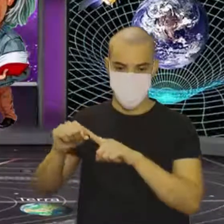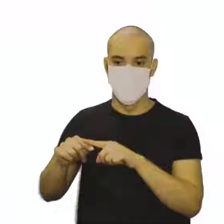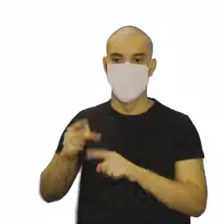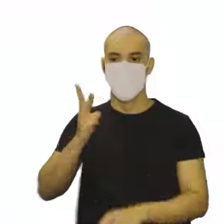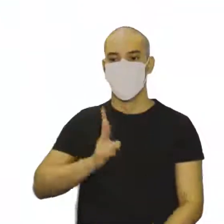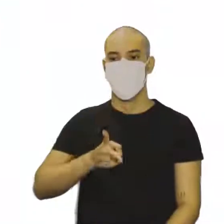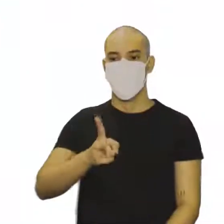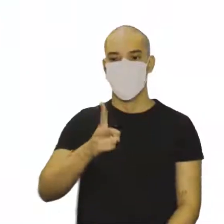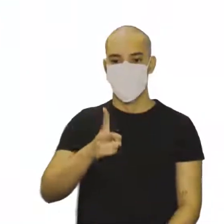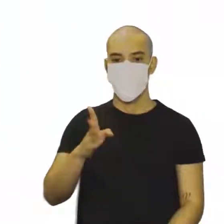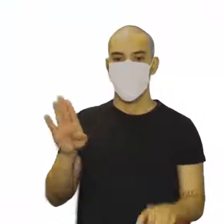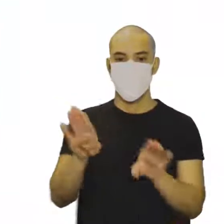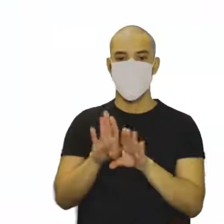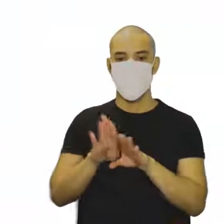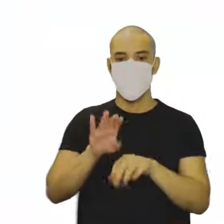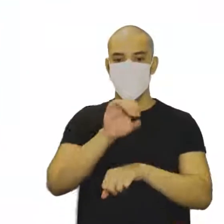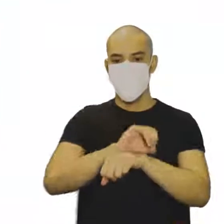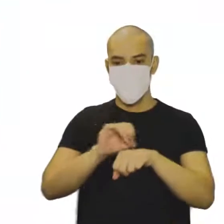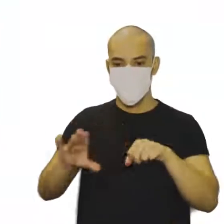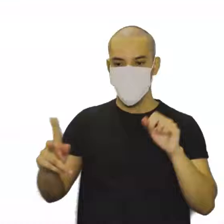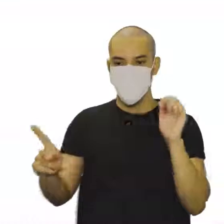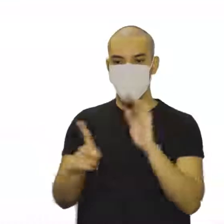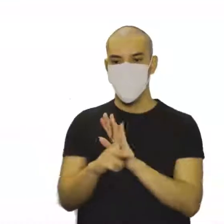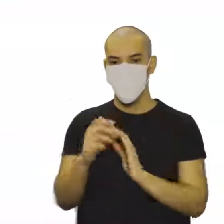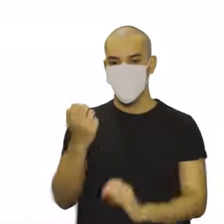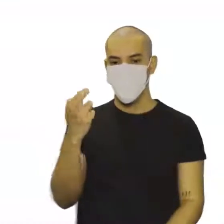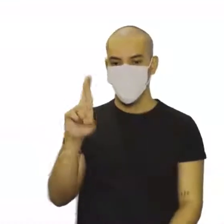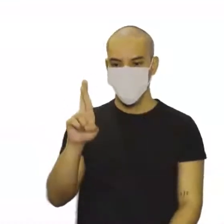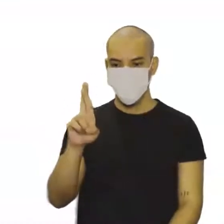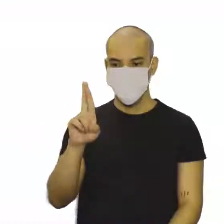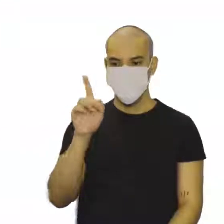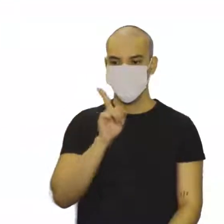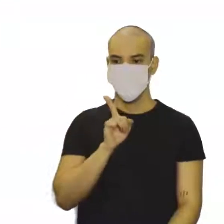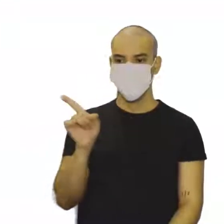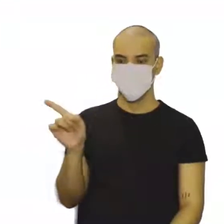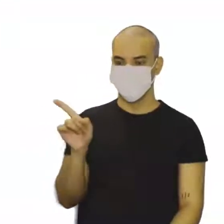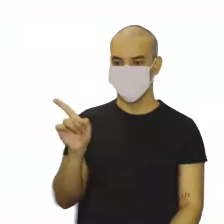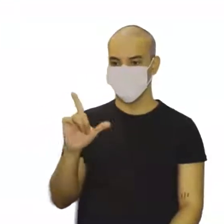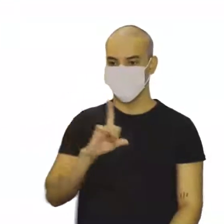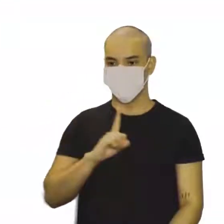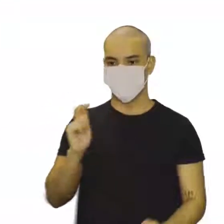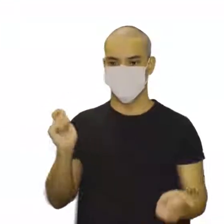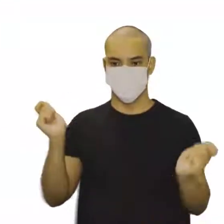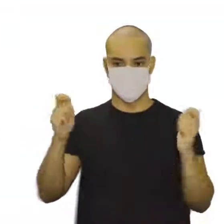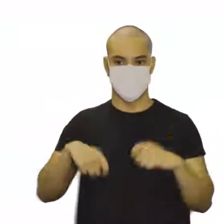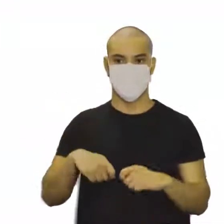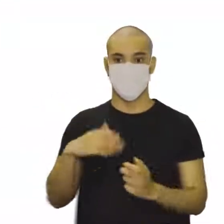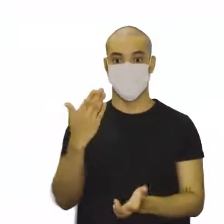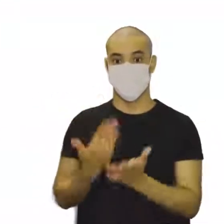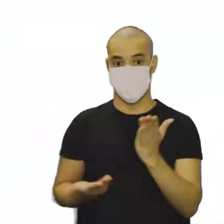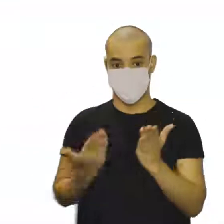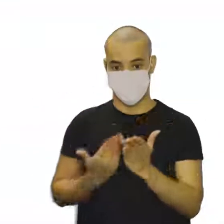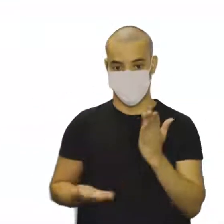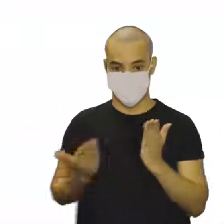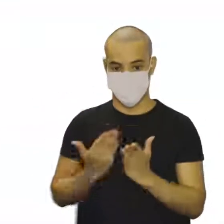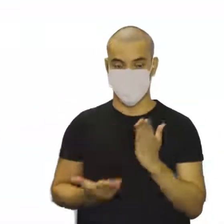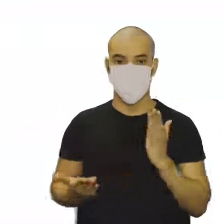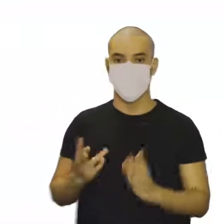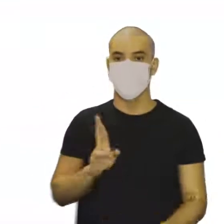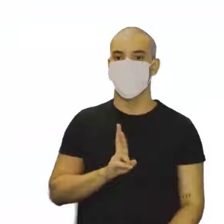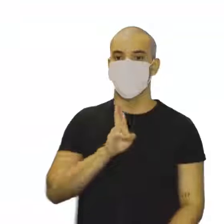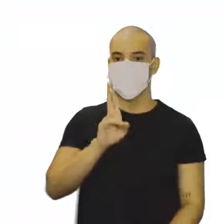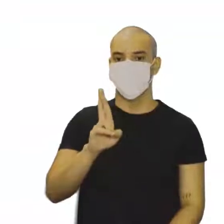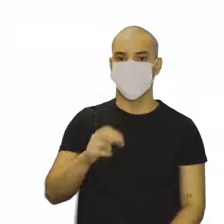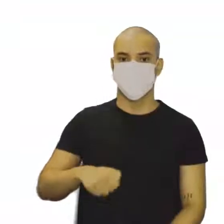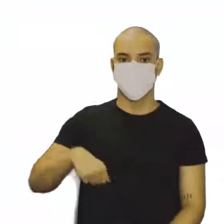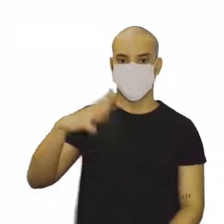ali, pessoal, com os indutores de núcleo de ar. Este possui perdas baixas, o que resulta em uma